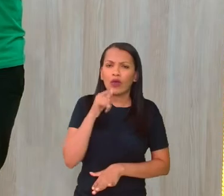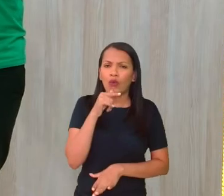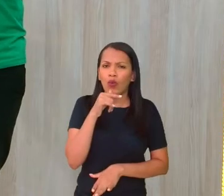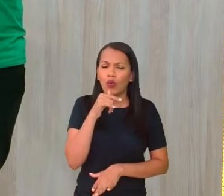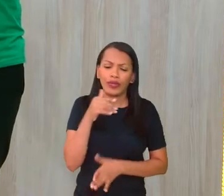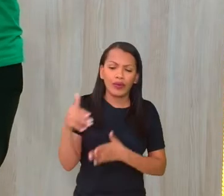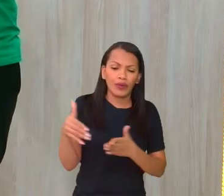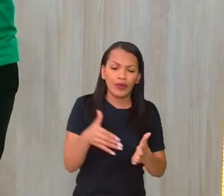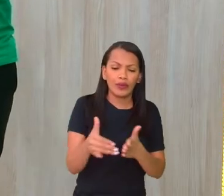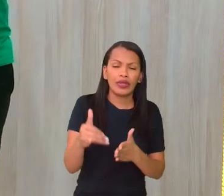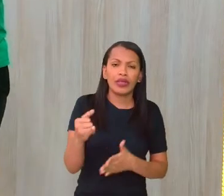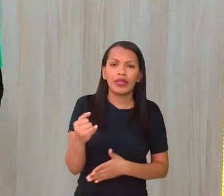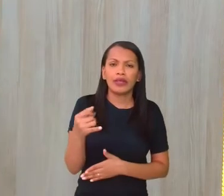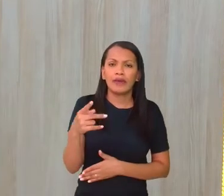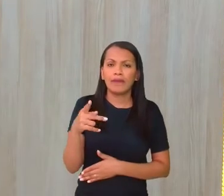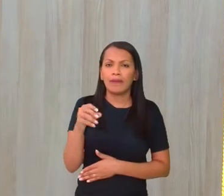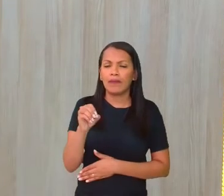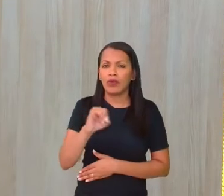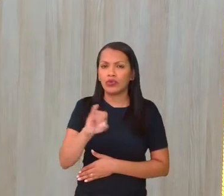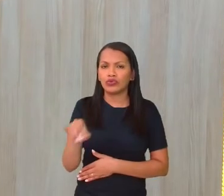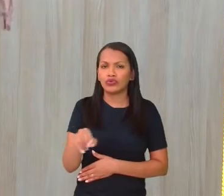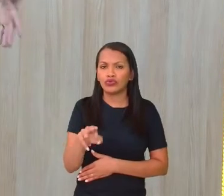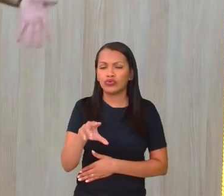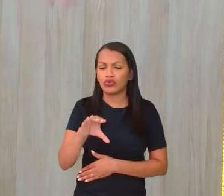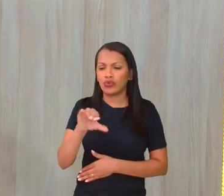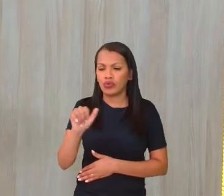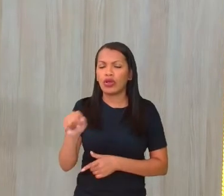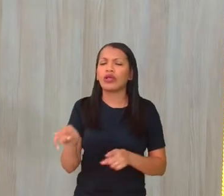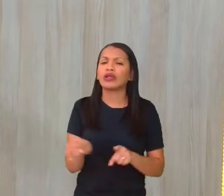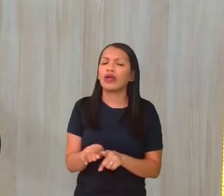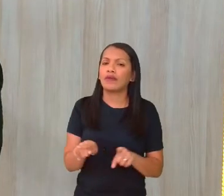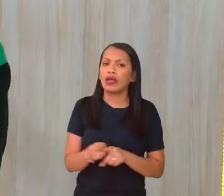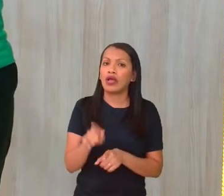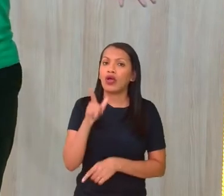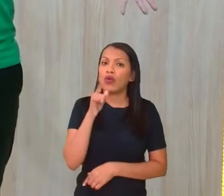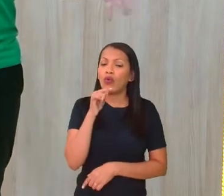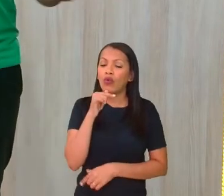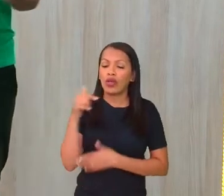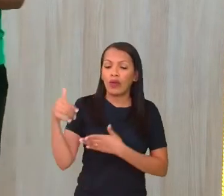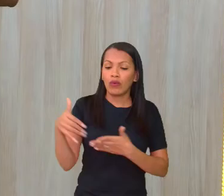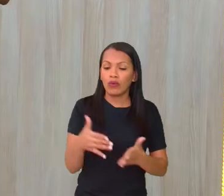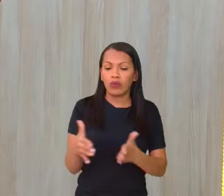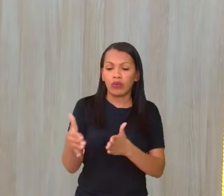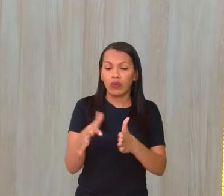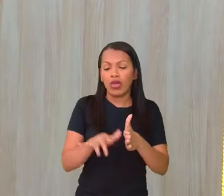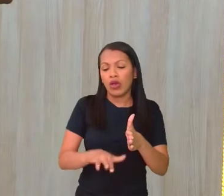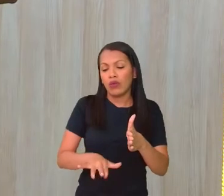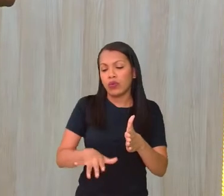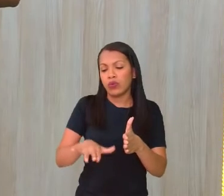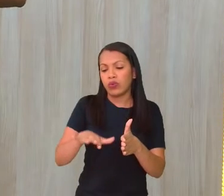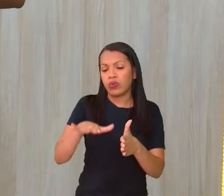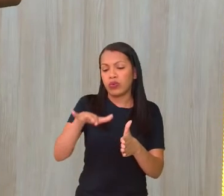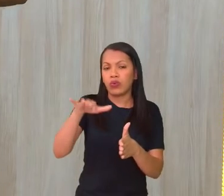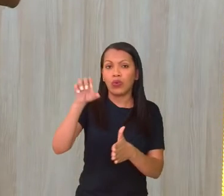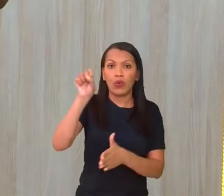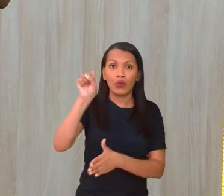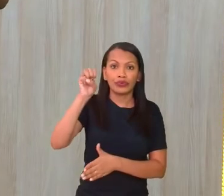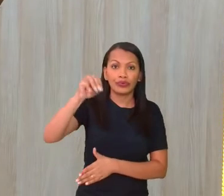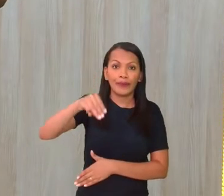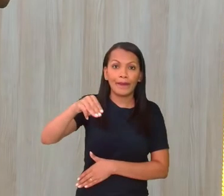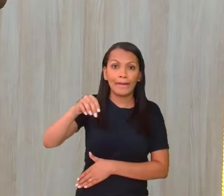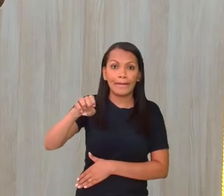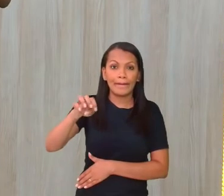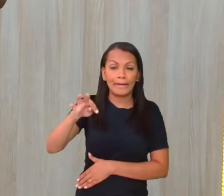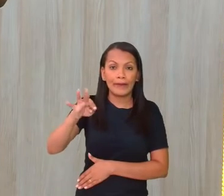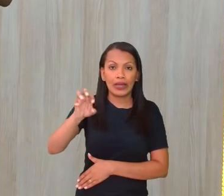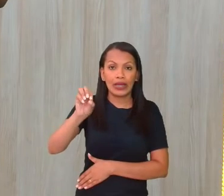né? E lá em Gravatal eu já vi enchentes, né, do rio subir mais de 8 metros. Né? Então, tudo isso,